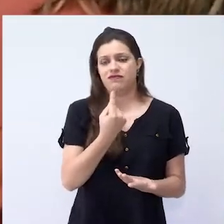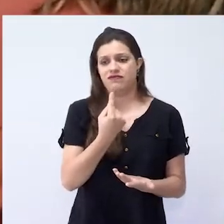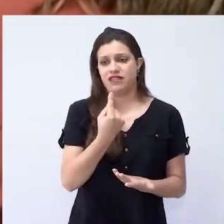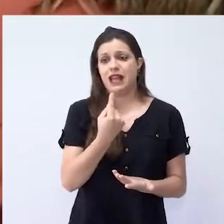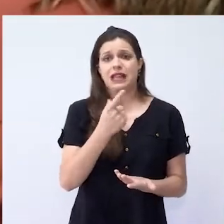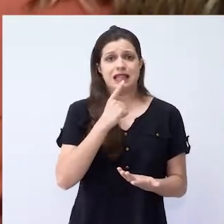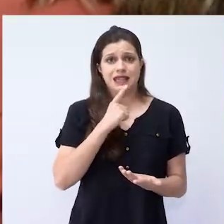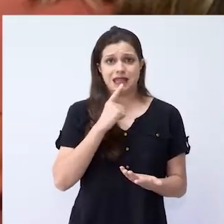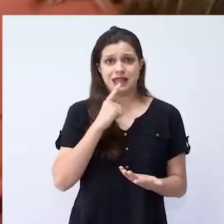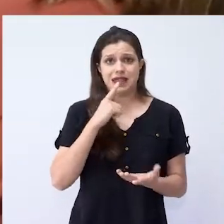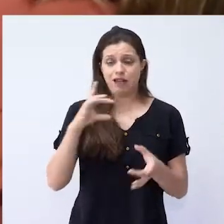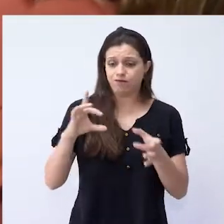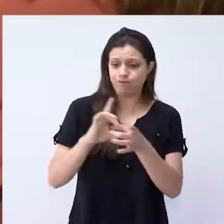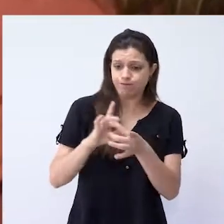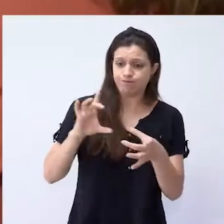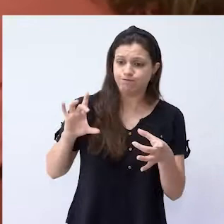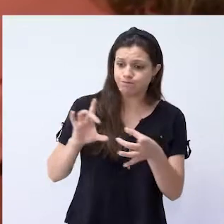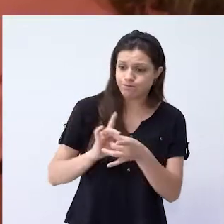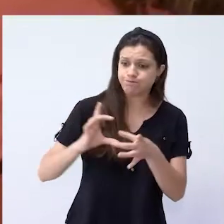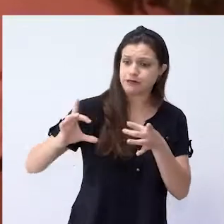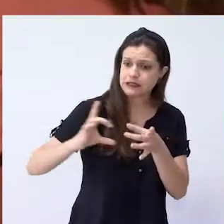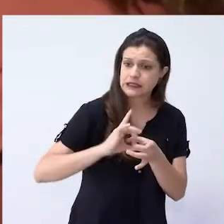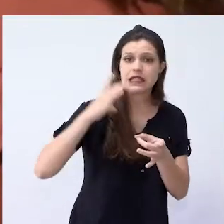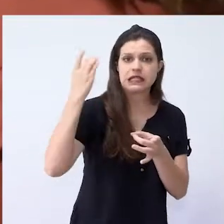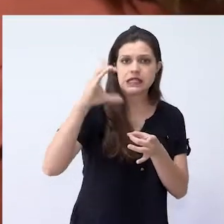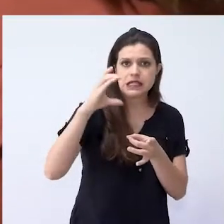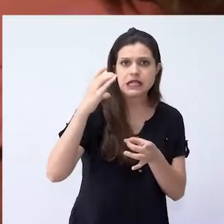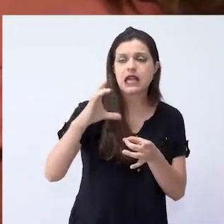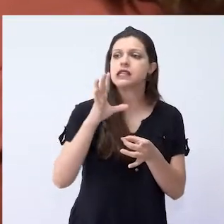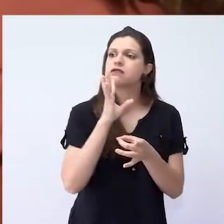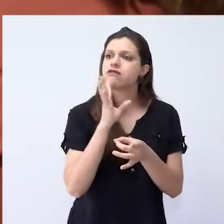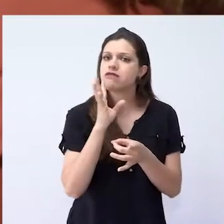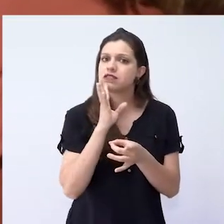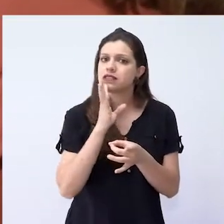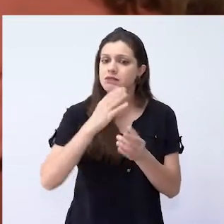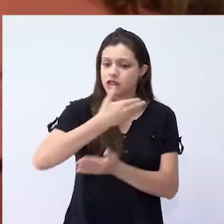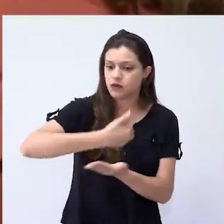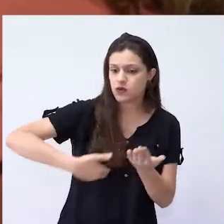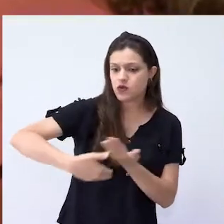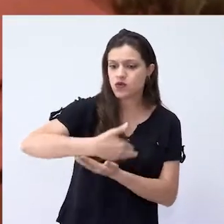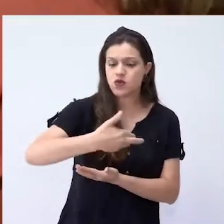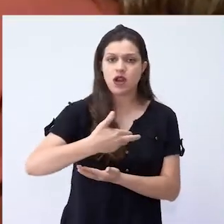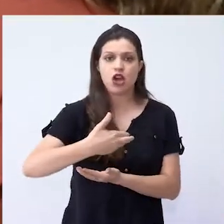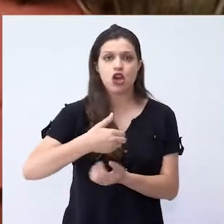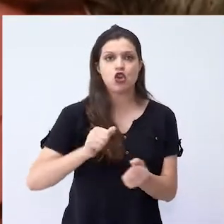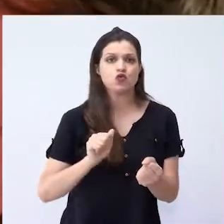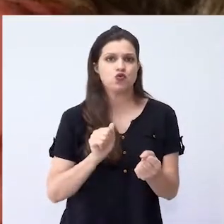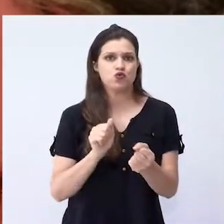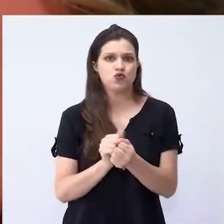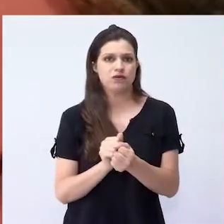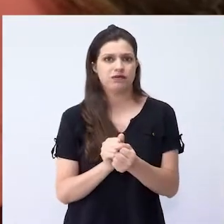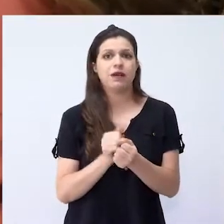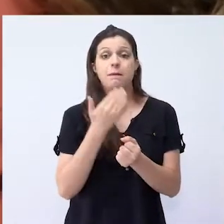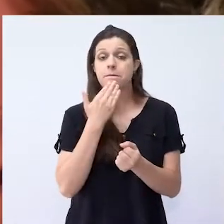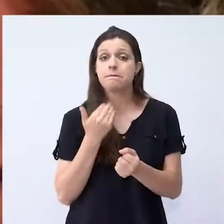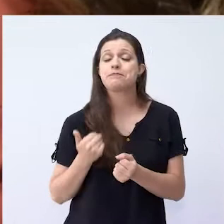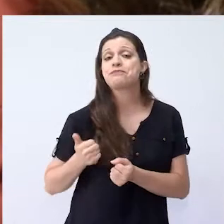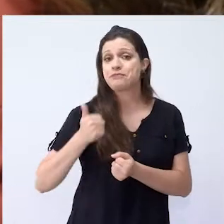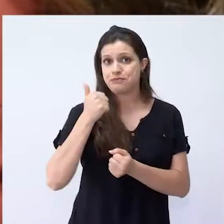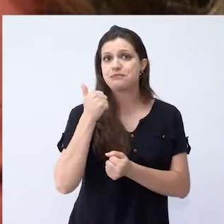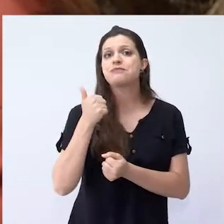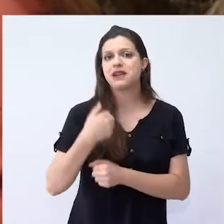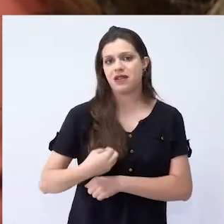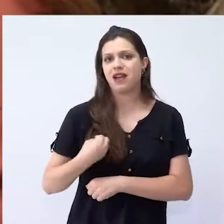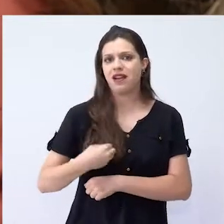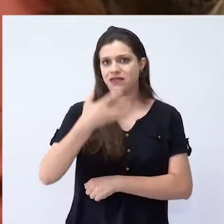conhecimento que existe por si só, né? Ele se vale de outras ciências, de outros conhecimentos, né? Para poder se